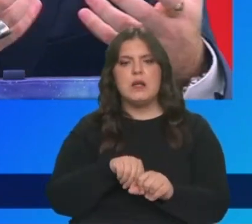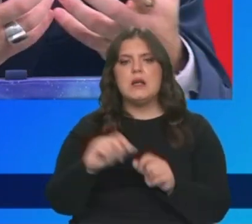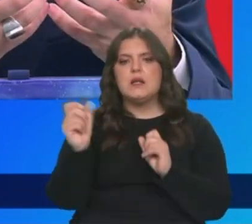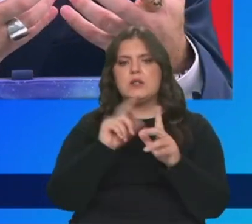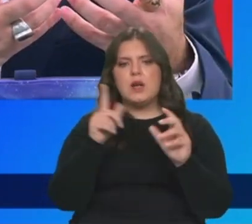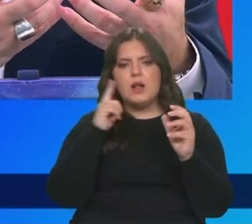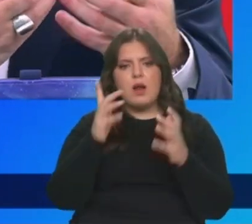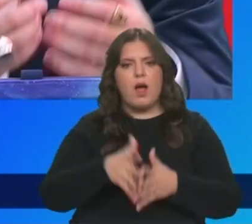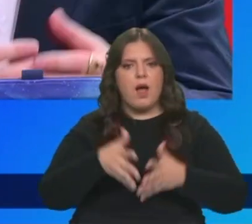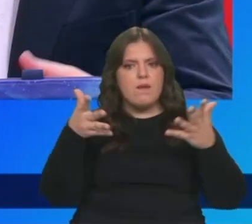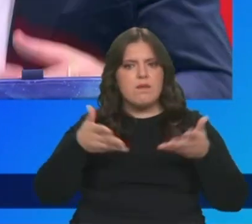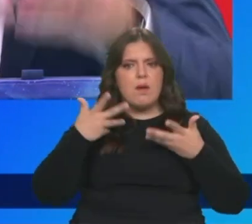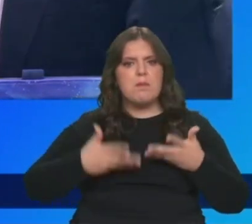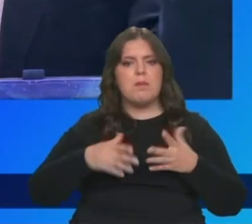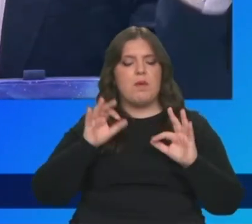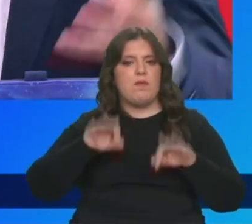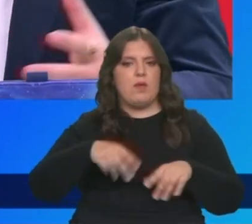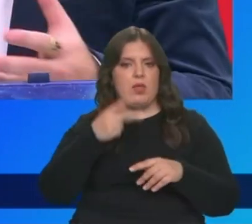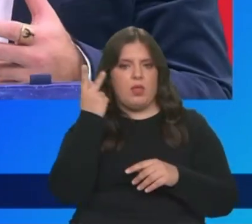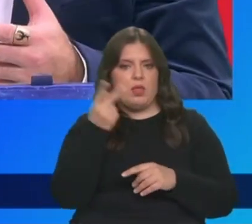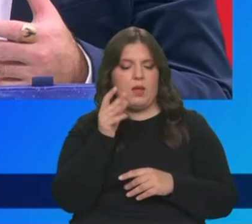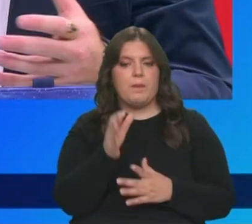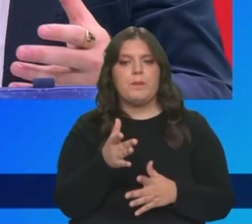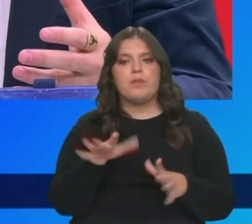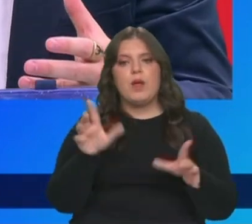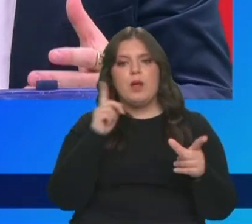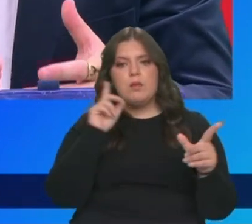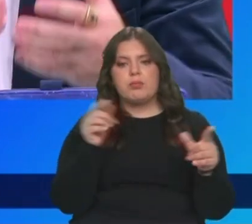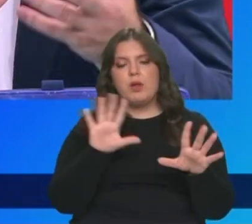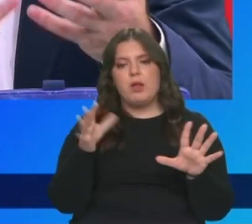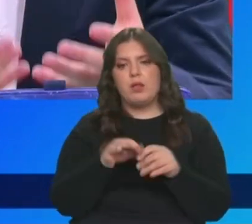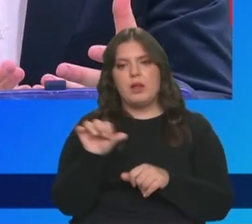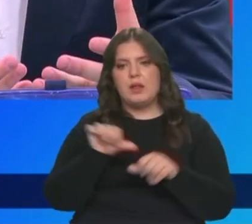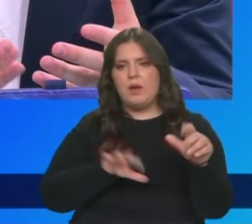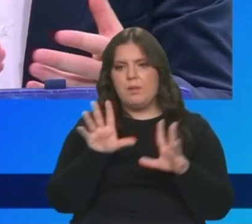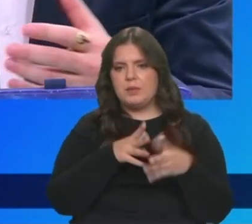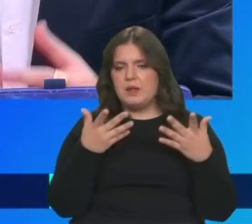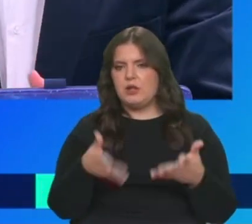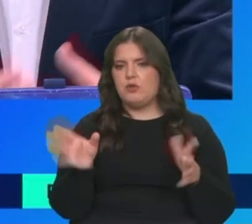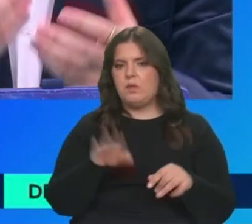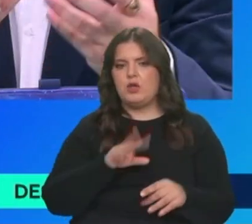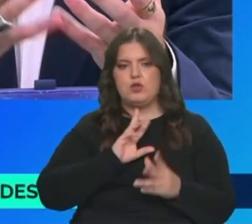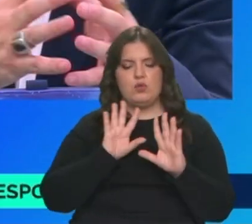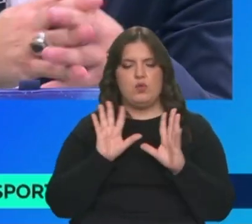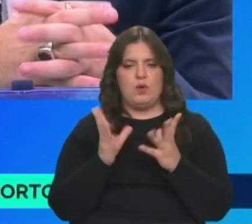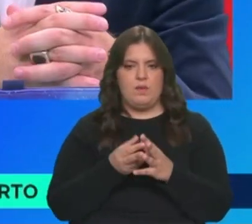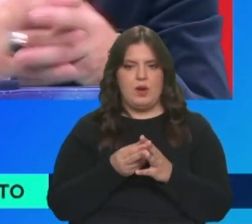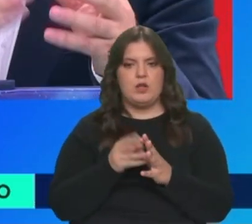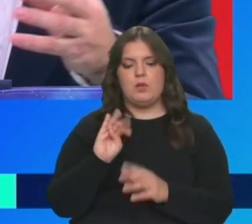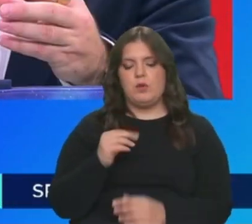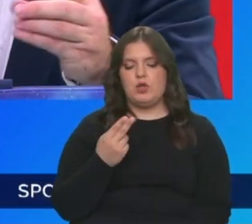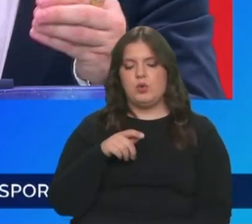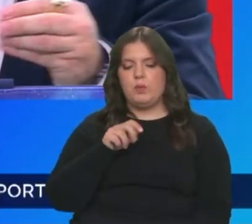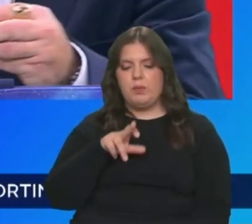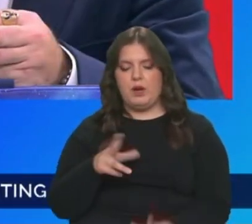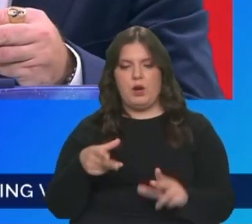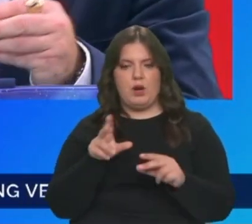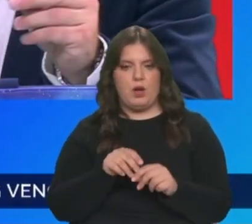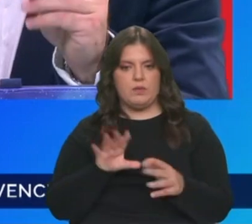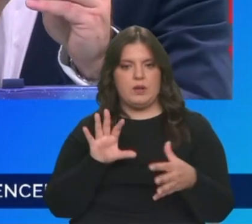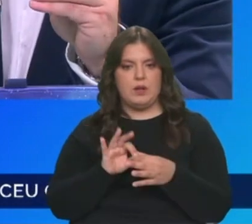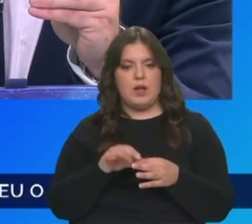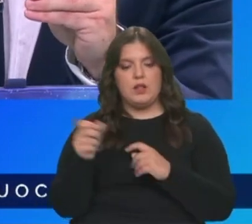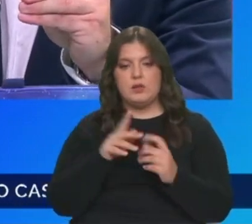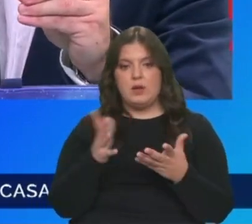grande massa no final da sua vida, explodem, sintetizam os elementos químicos mais pesados do universo, é uma supernova associada às estrelas de grande